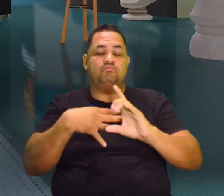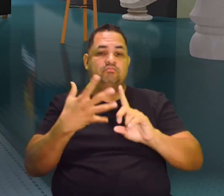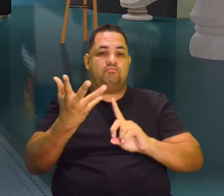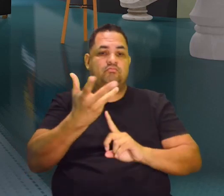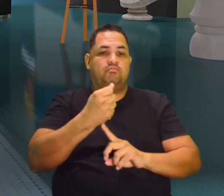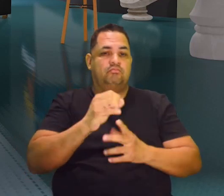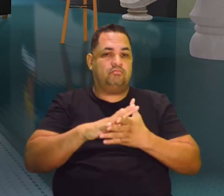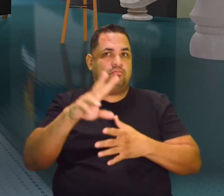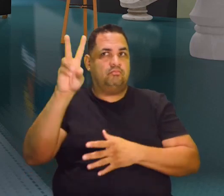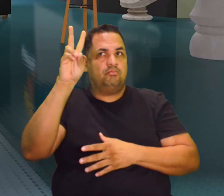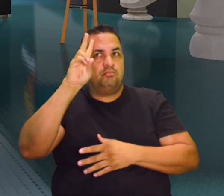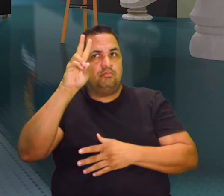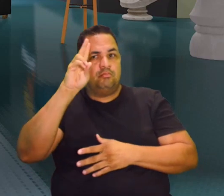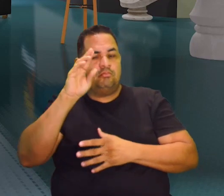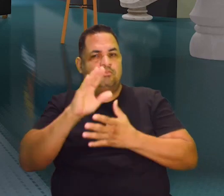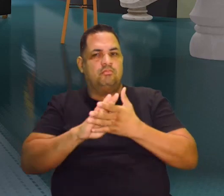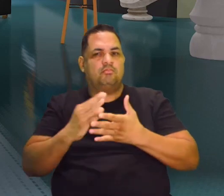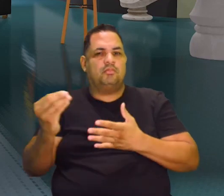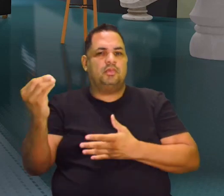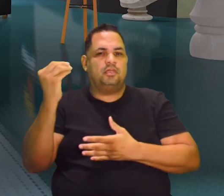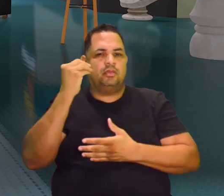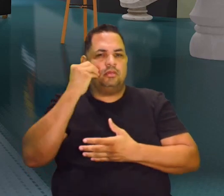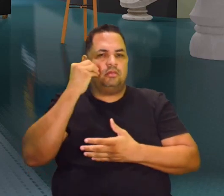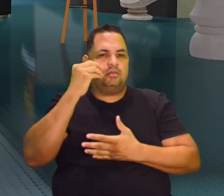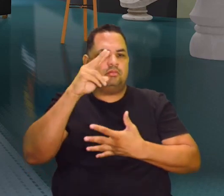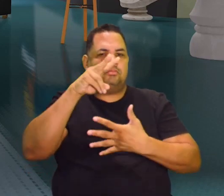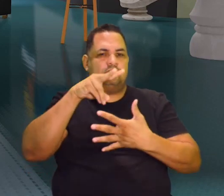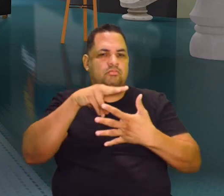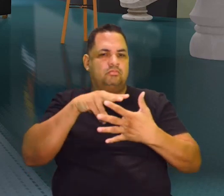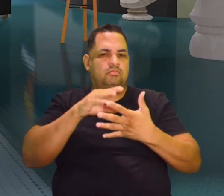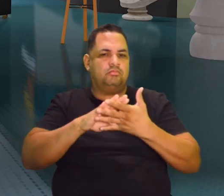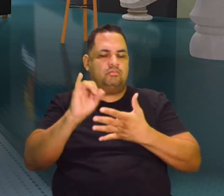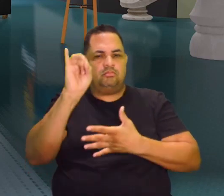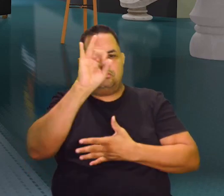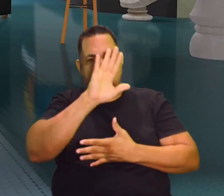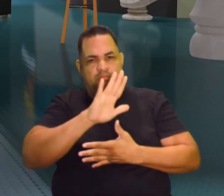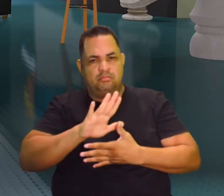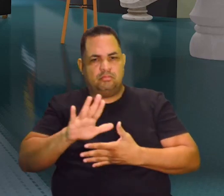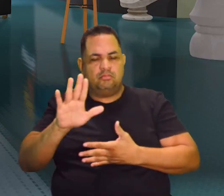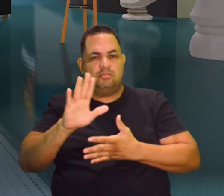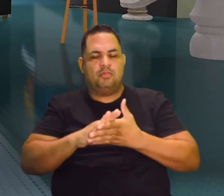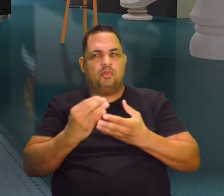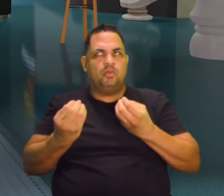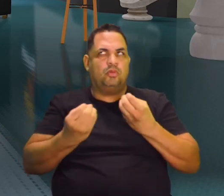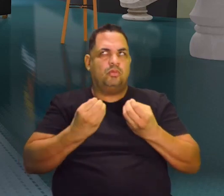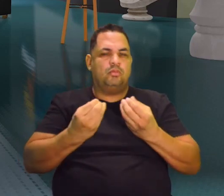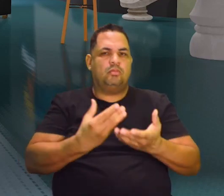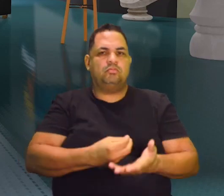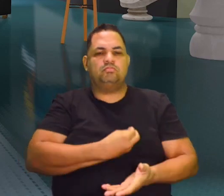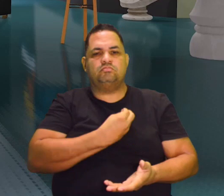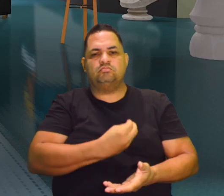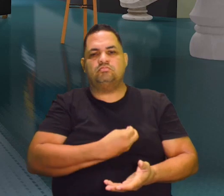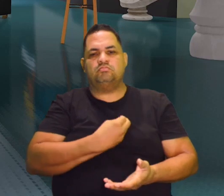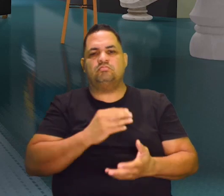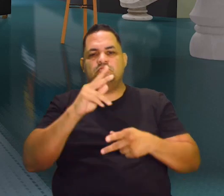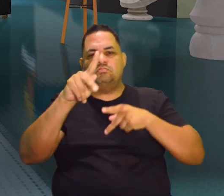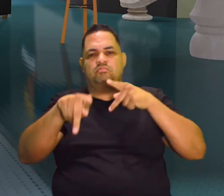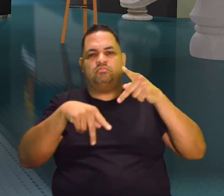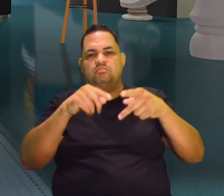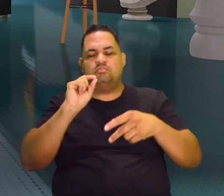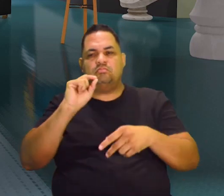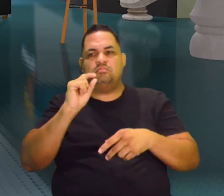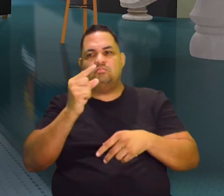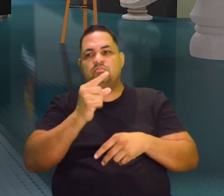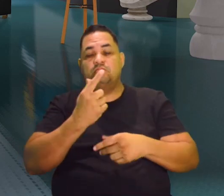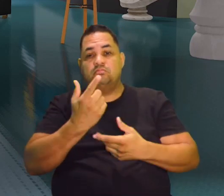memória, tenta lembrar das imagens, tenta buscar como viveram aquela civilização, aquilo que vocês também estudam,